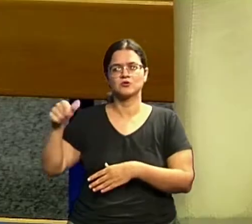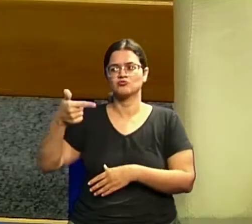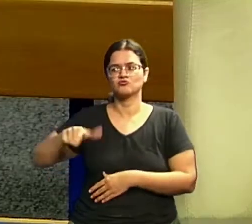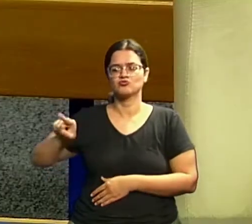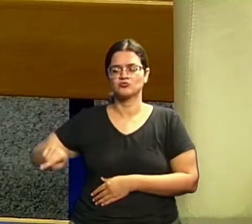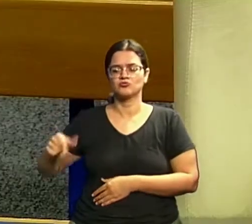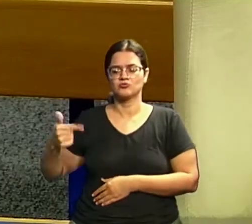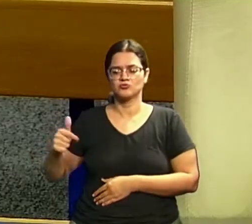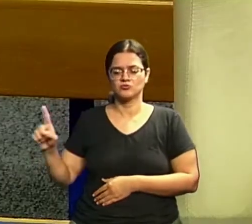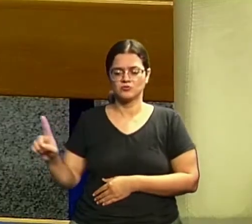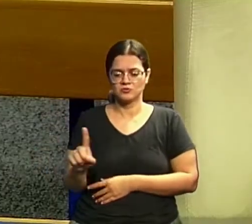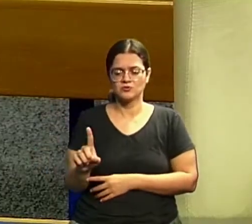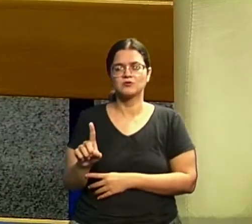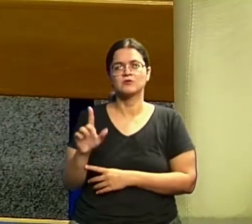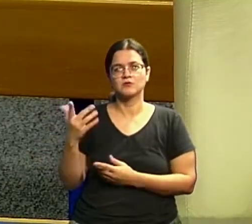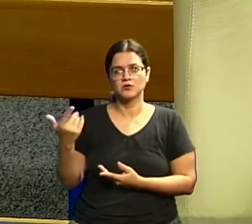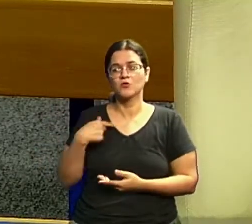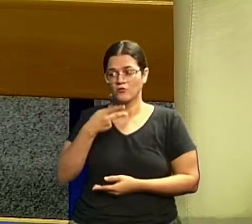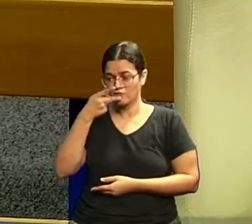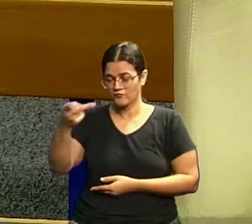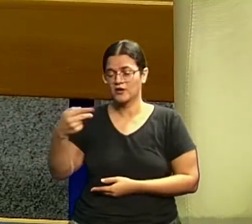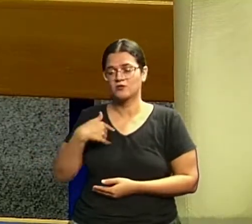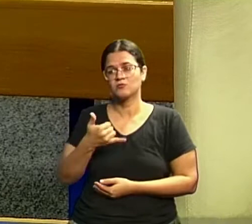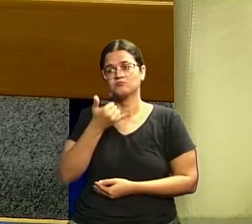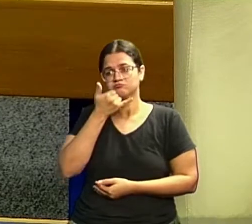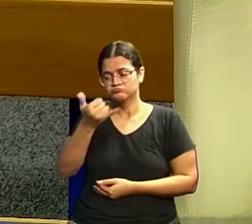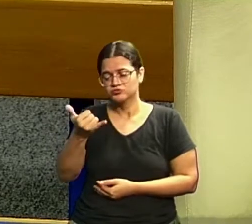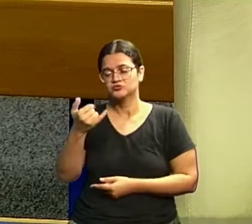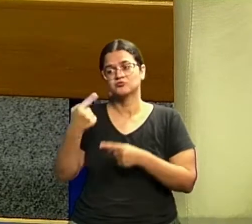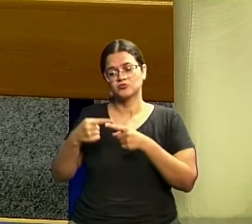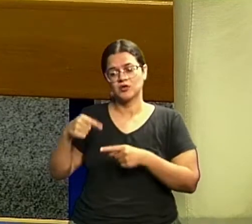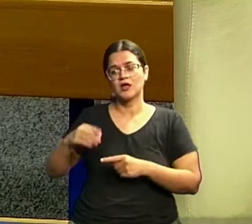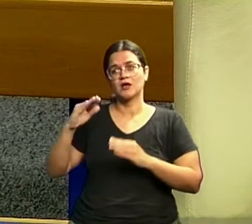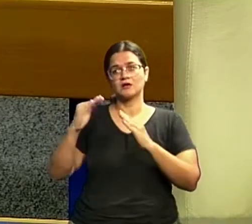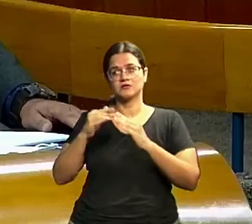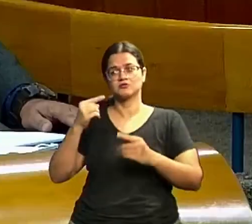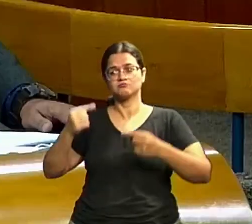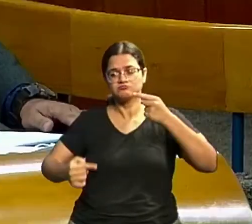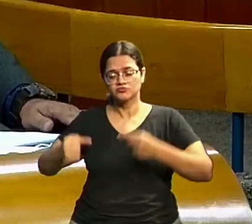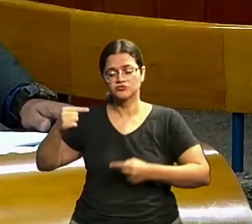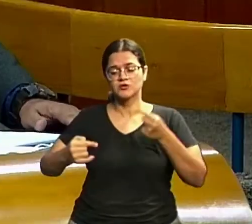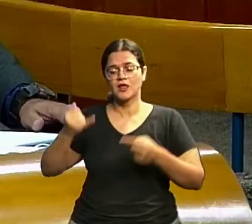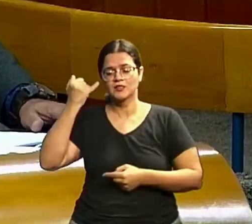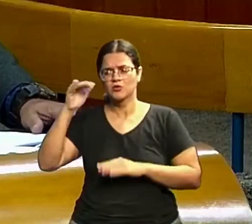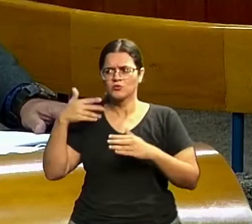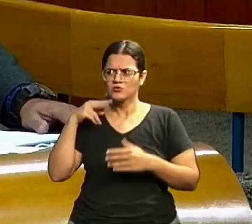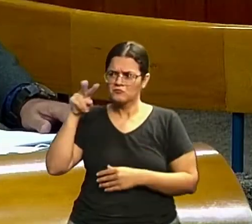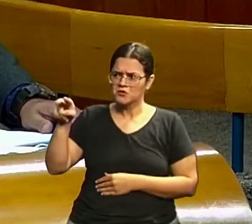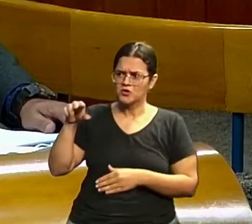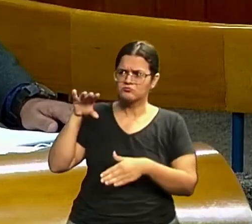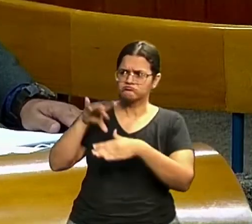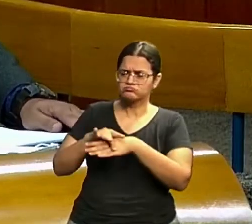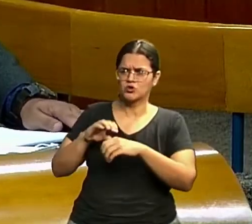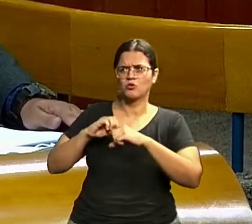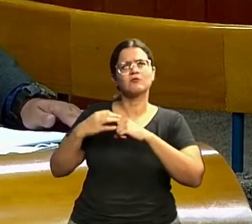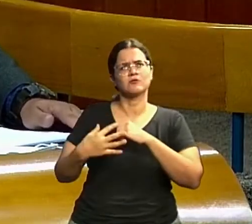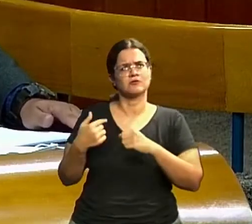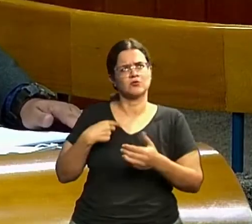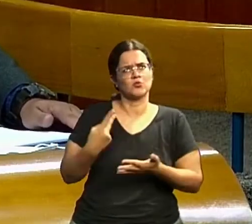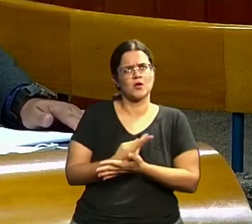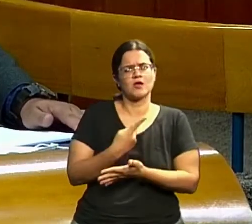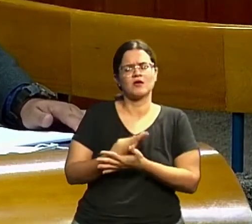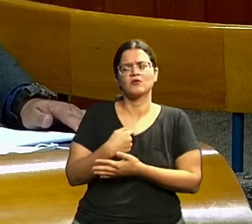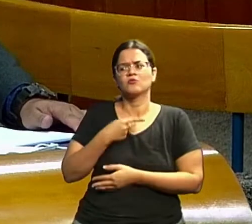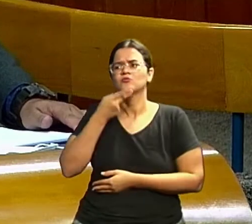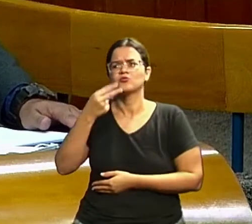fala sem a sua presença, então quero me desculpar, porque aqui é uma casa de debate de ideias, e quando eu vi que você estava com o vídeo, eu acho que eu errei, e por